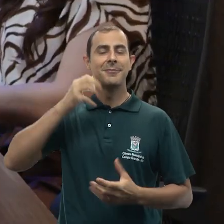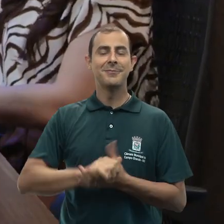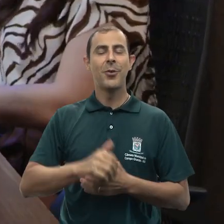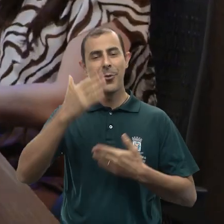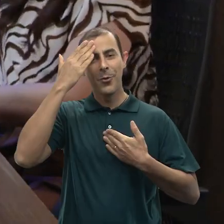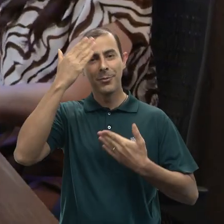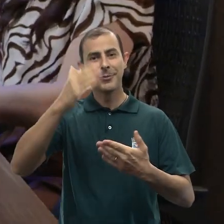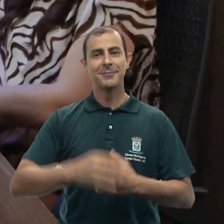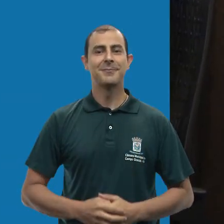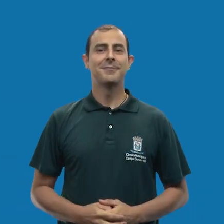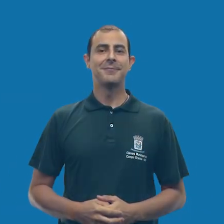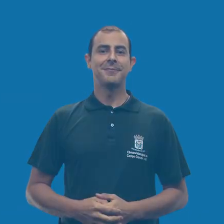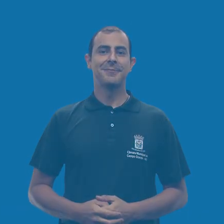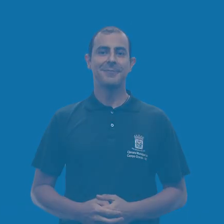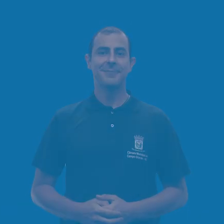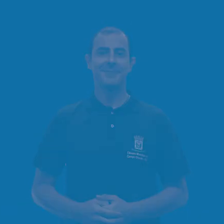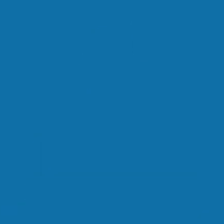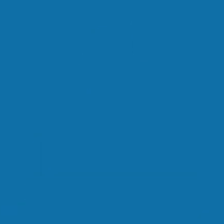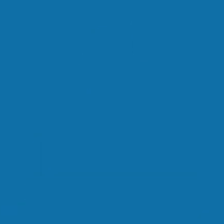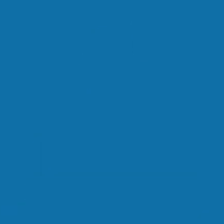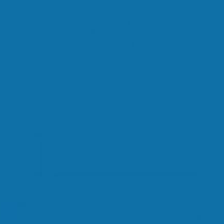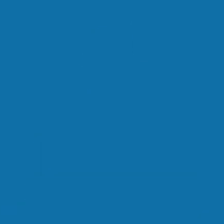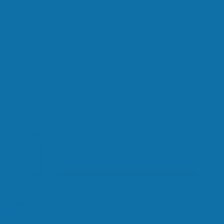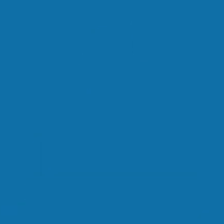oportunidade. Vamos lá!